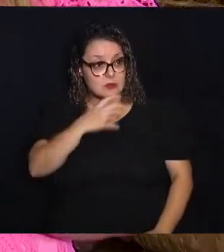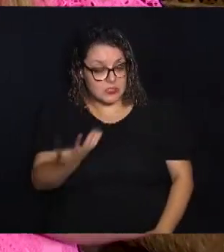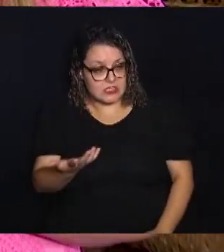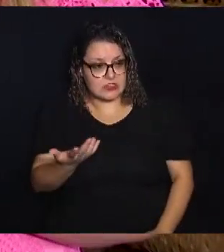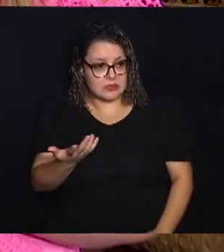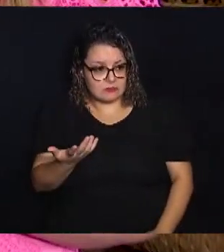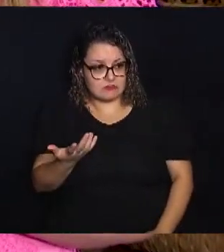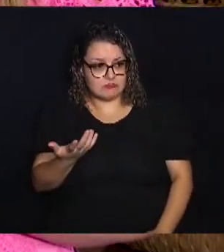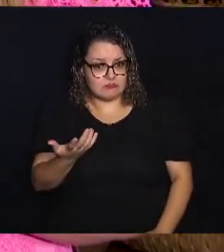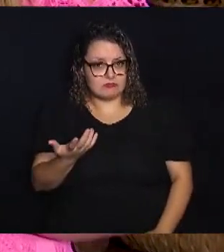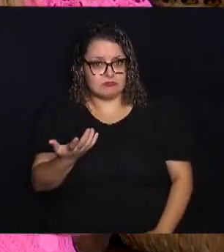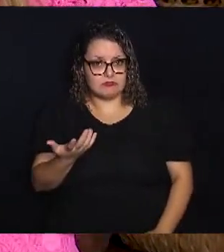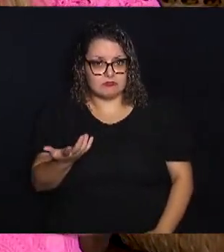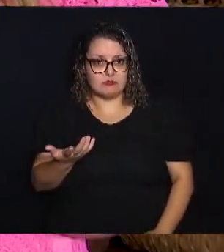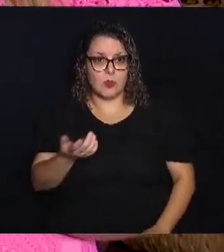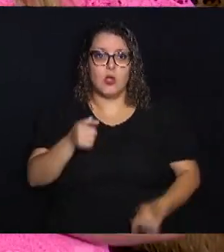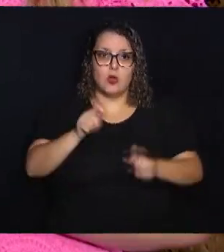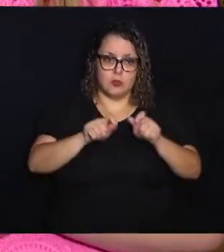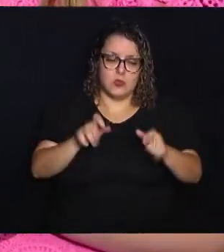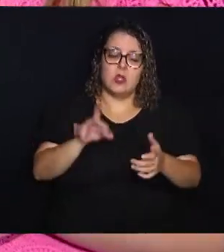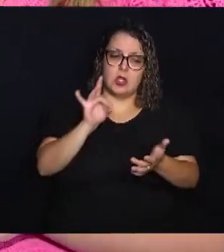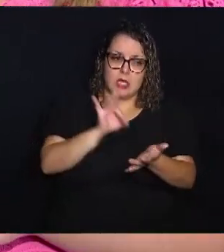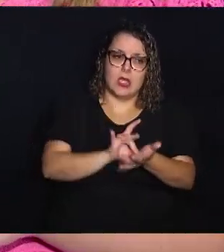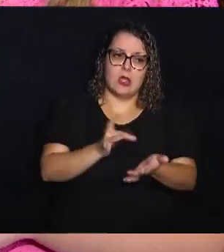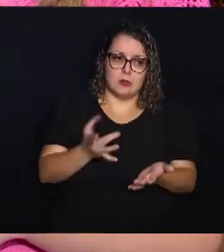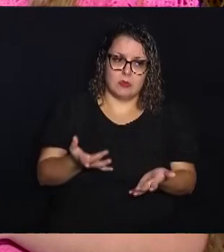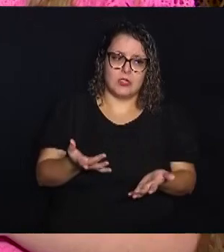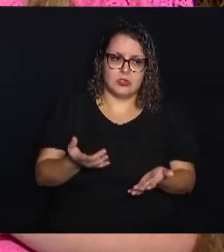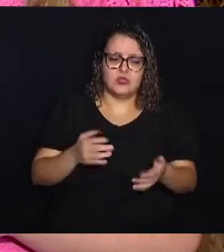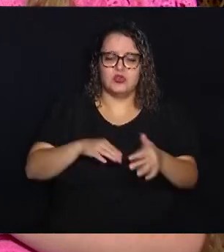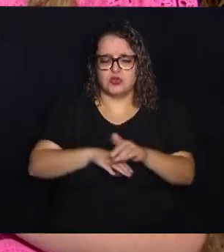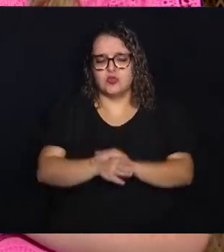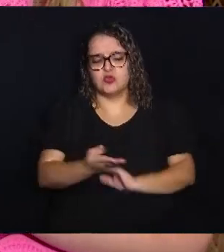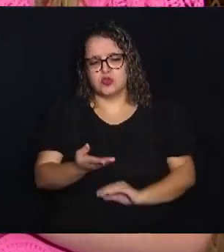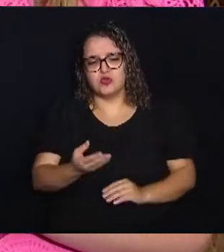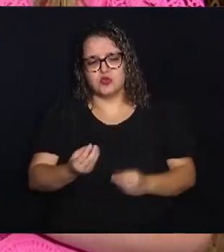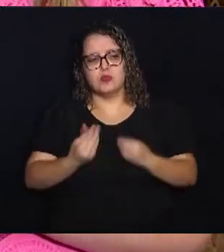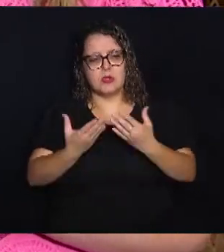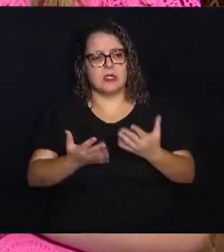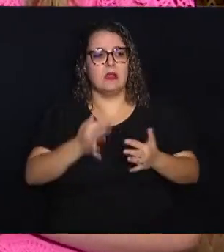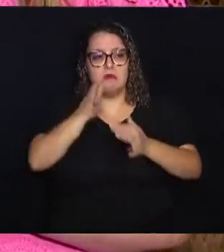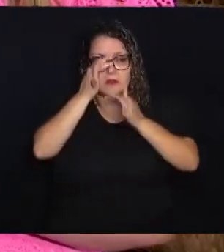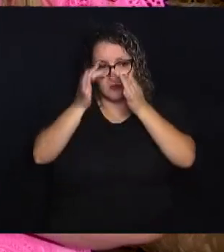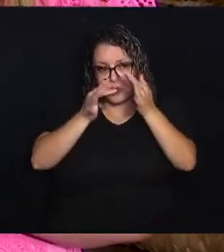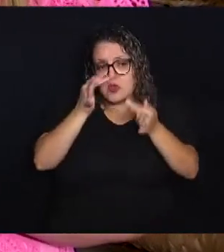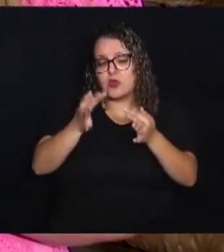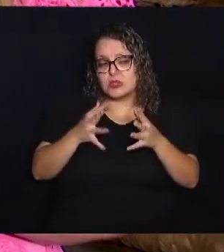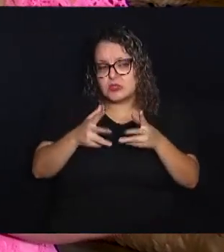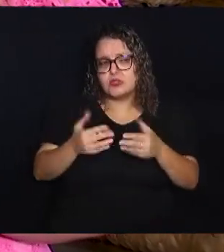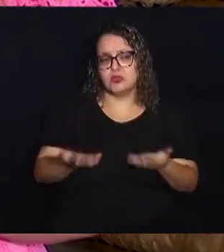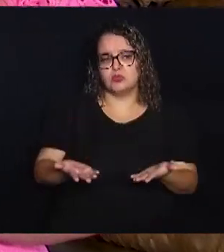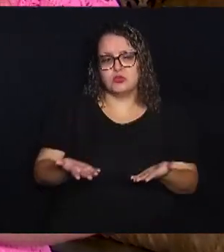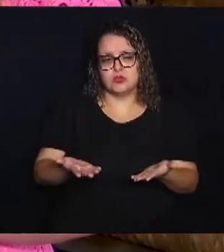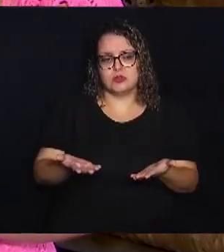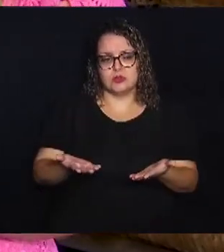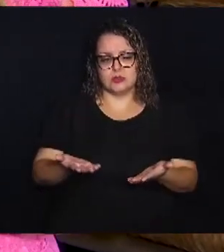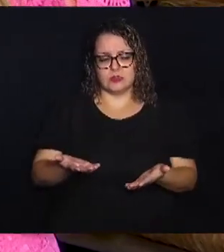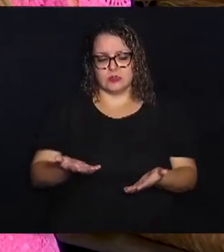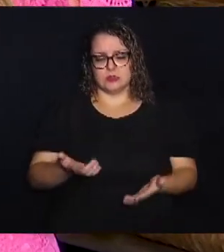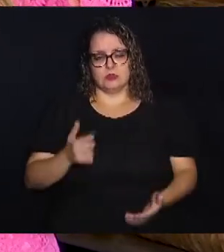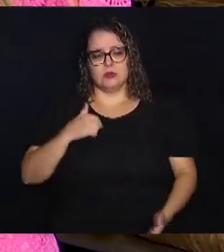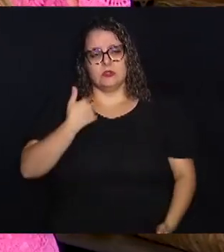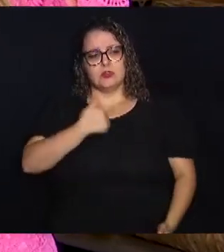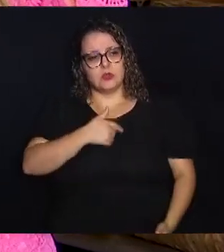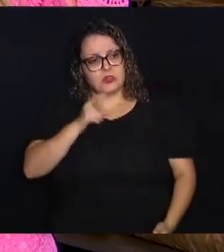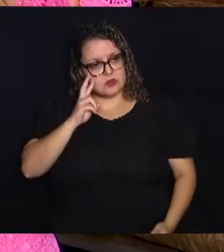enfim. O pessoal realmente costuma dar flor e tudo mais e